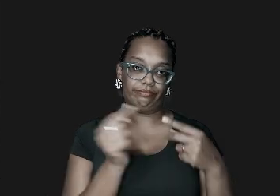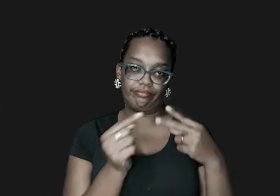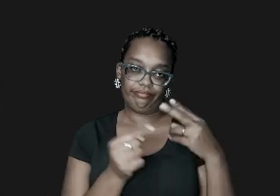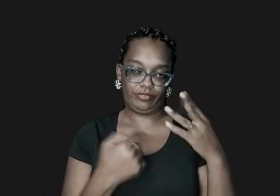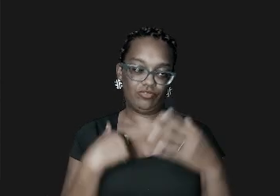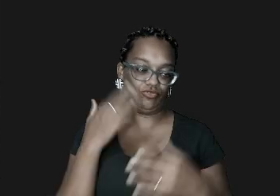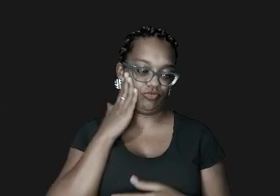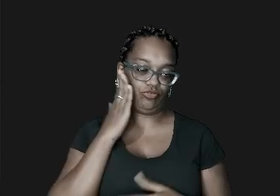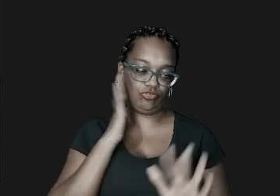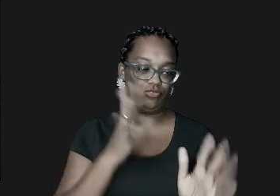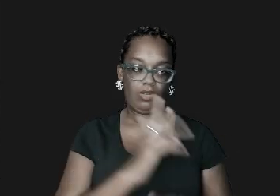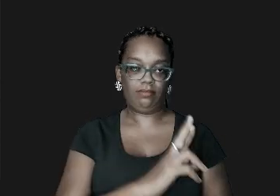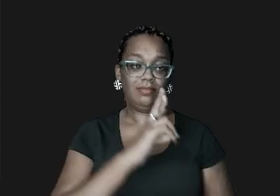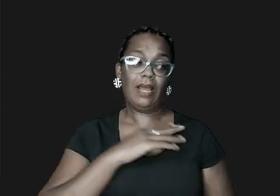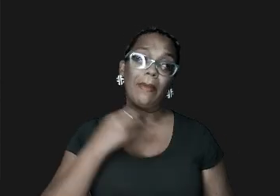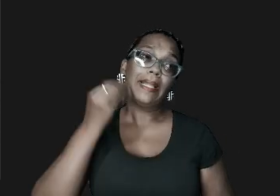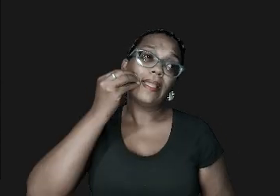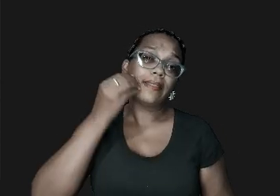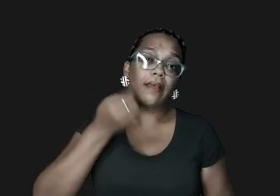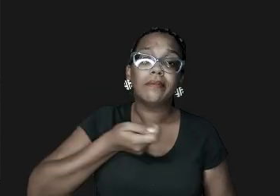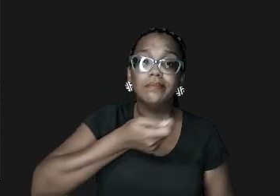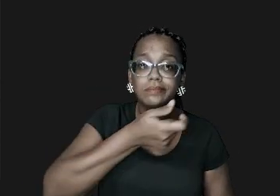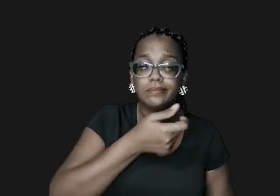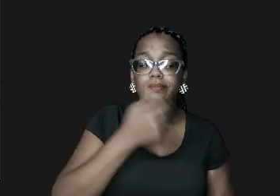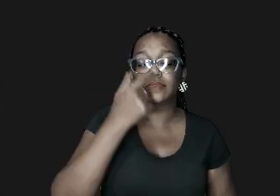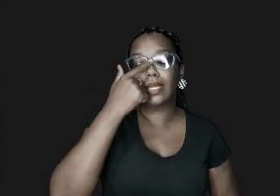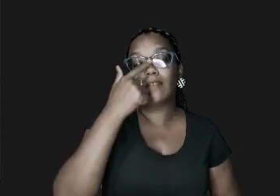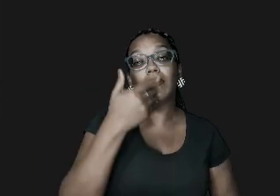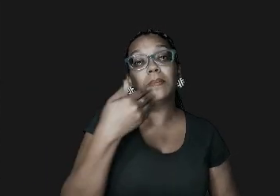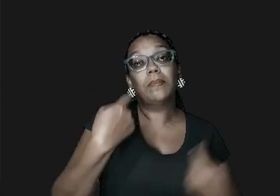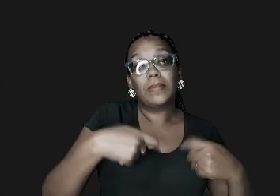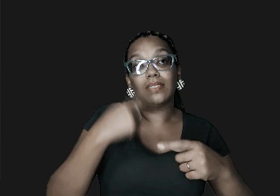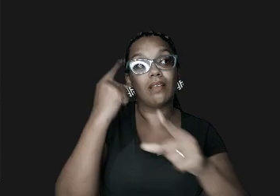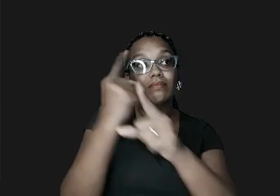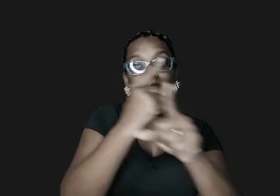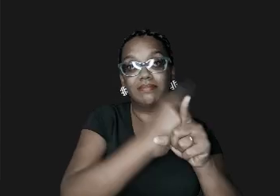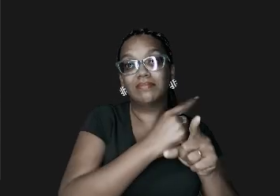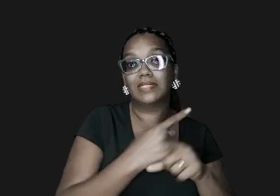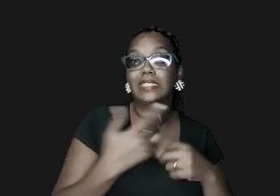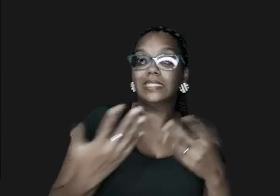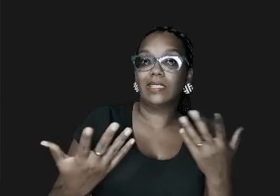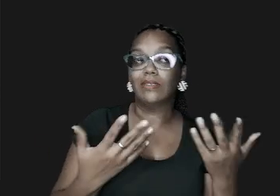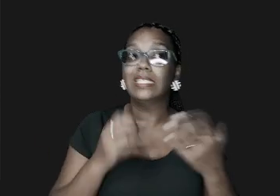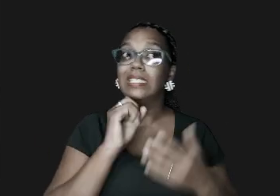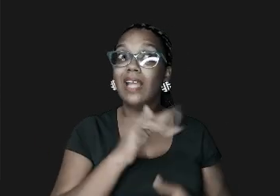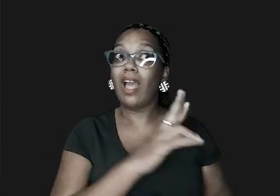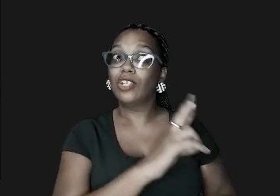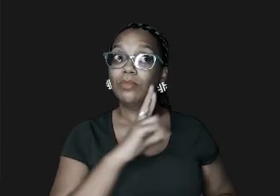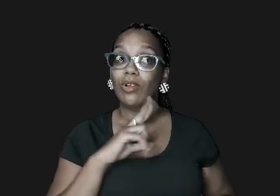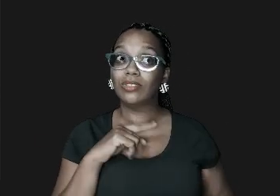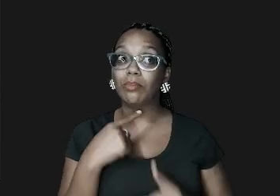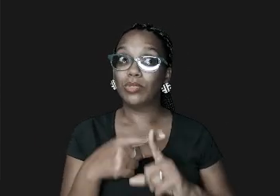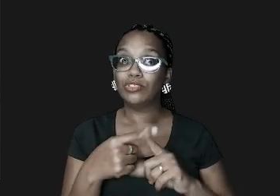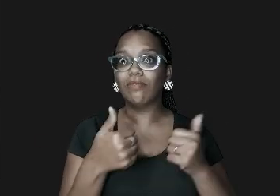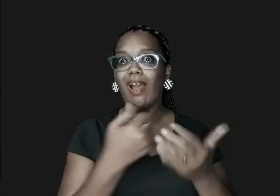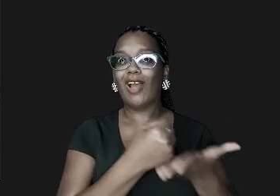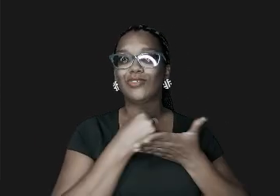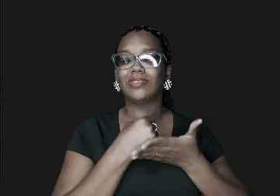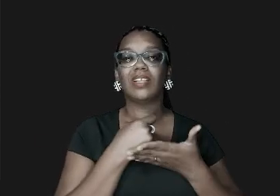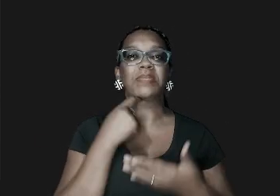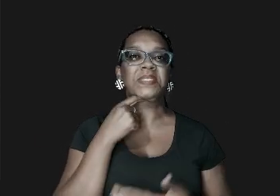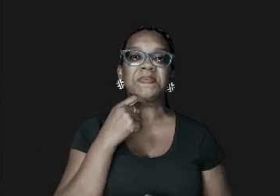teria essa resposta com os dados já era esperado foi uma tentativa que a gente vai precisar fazer essa identificação Então